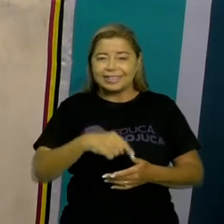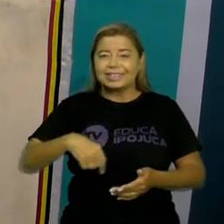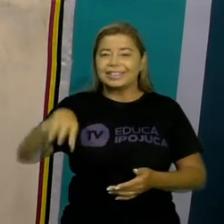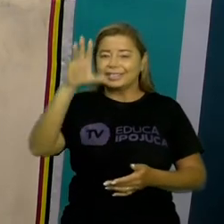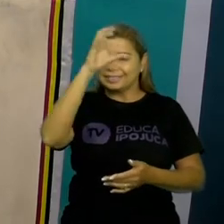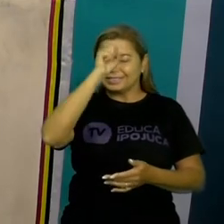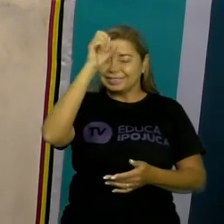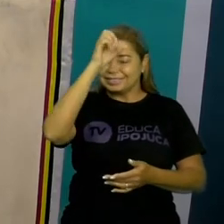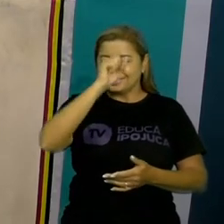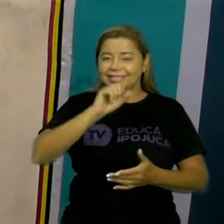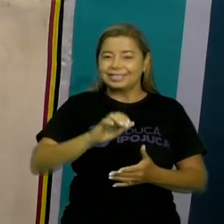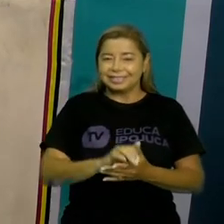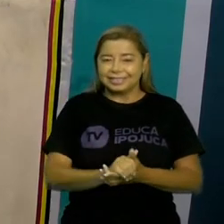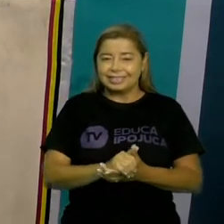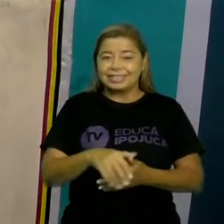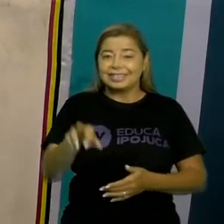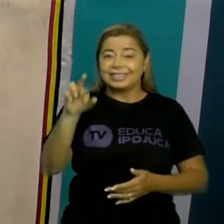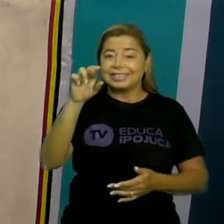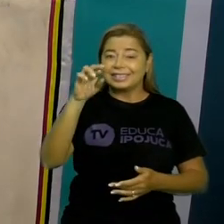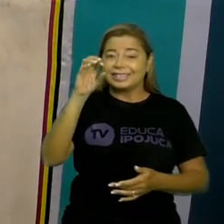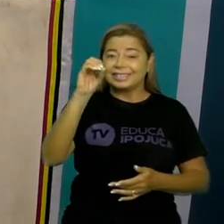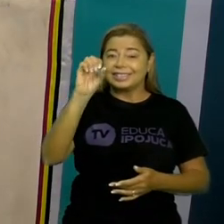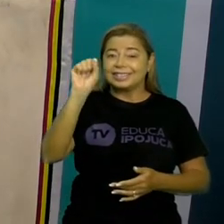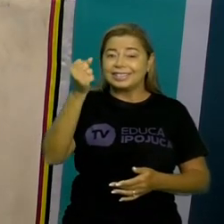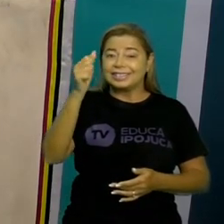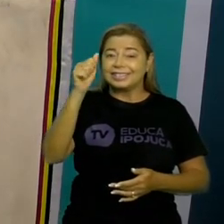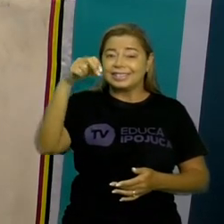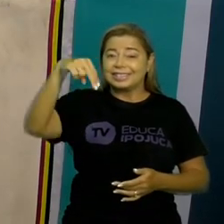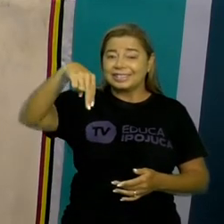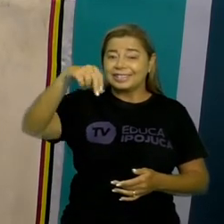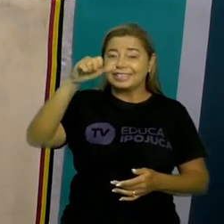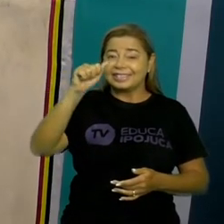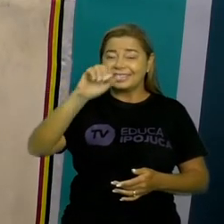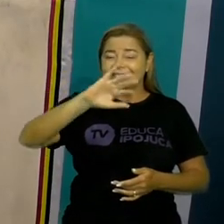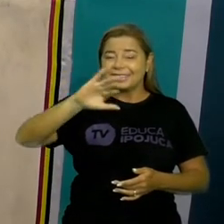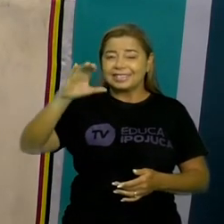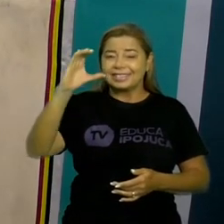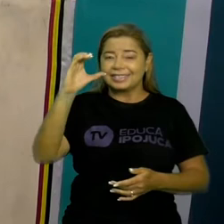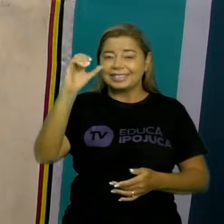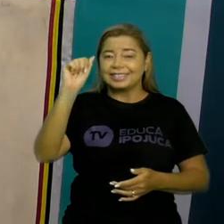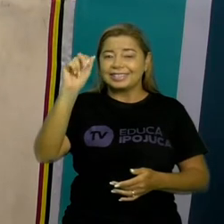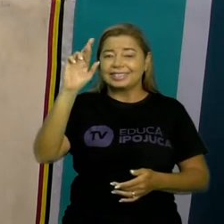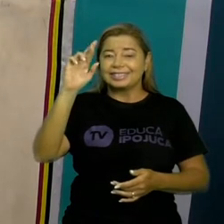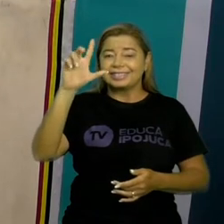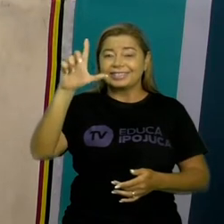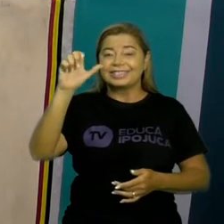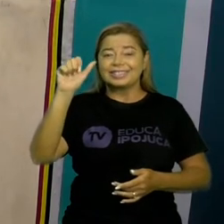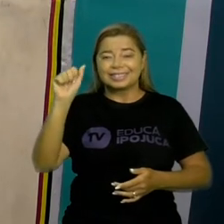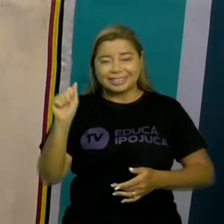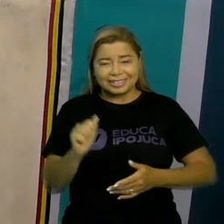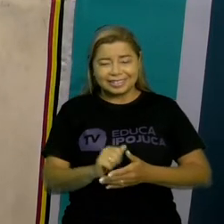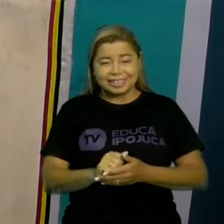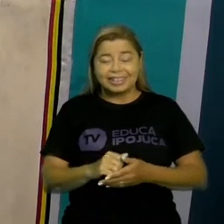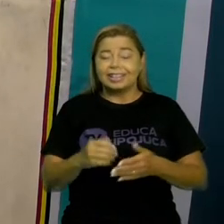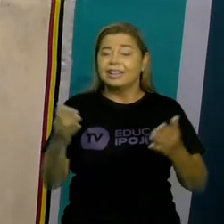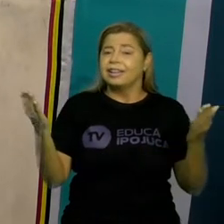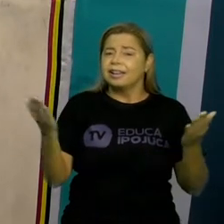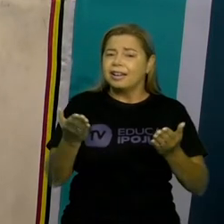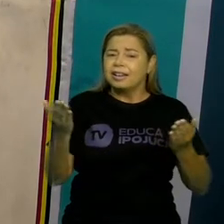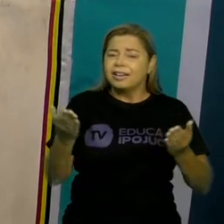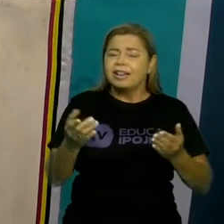vai aprender. Rosana Carla. E que tal vocês